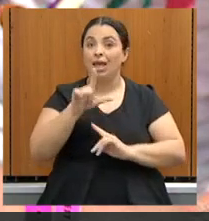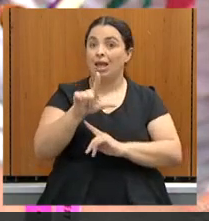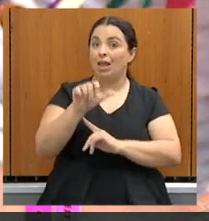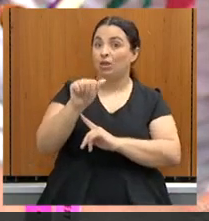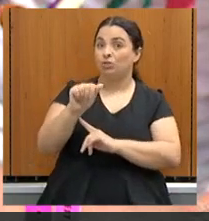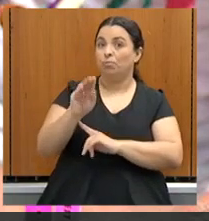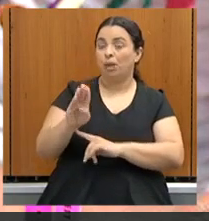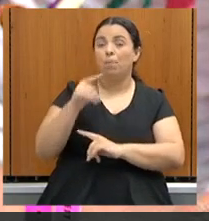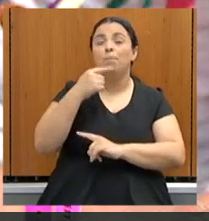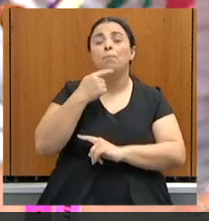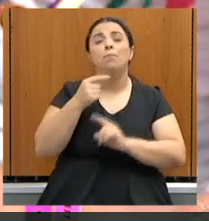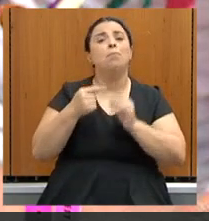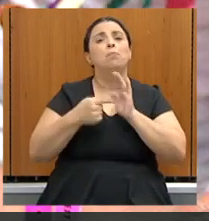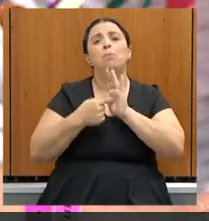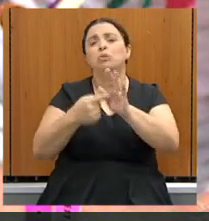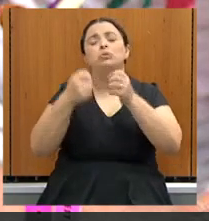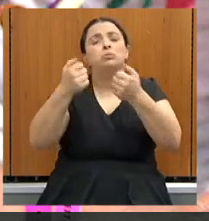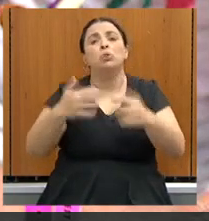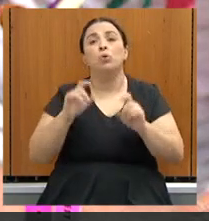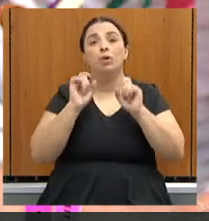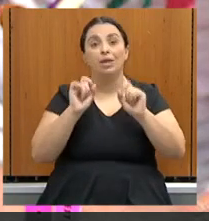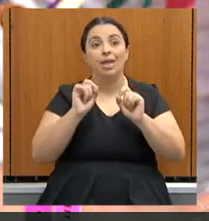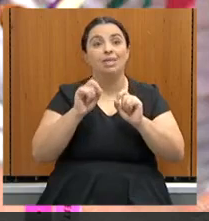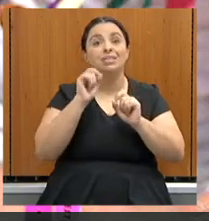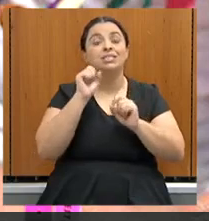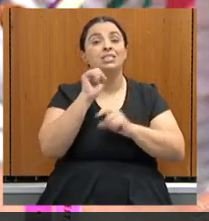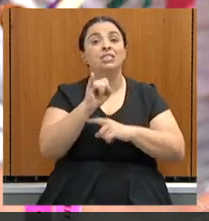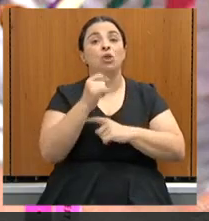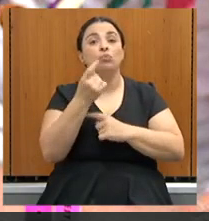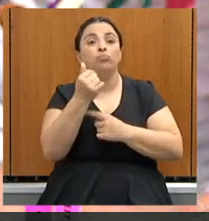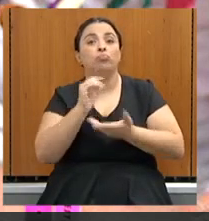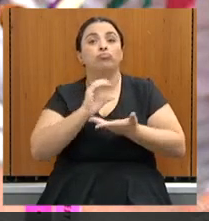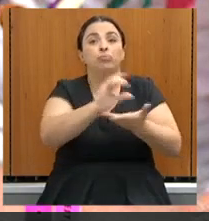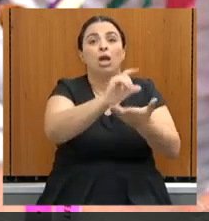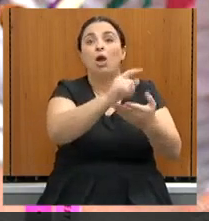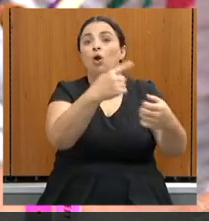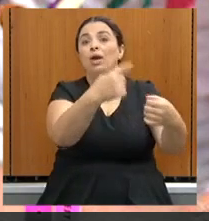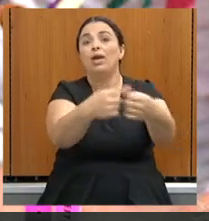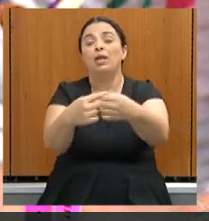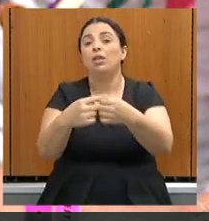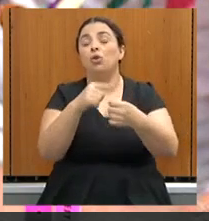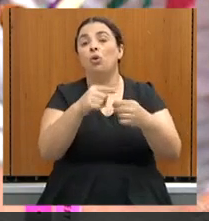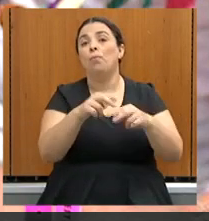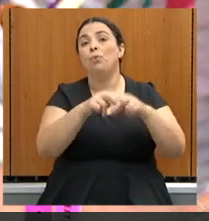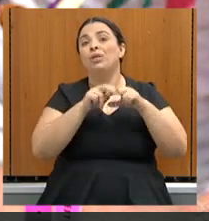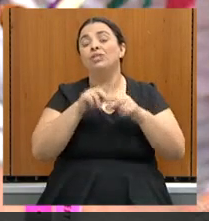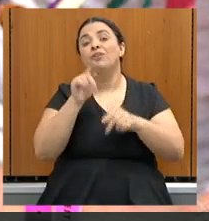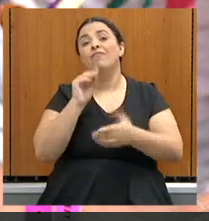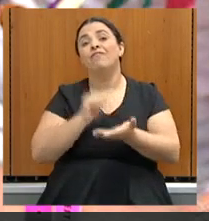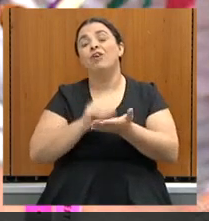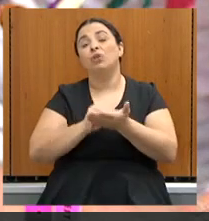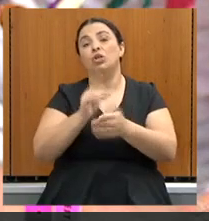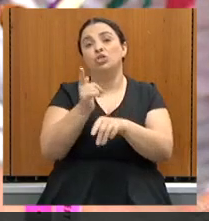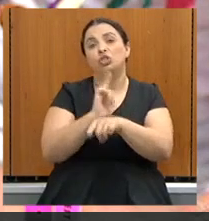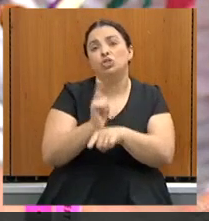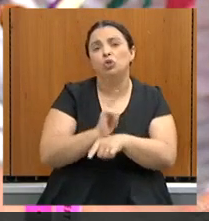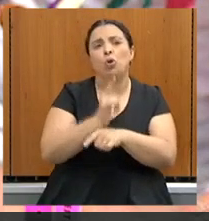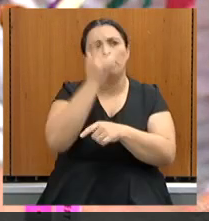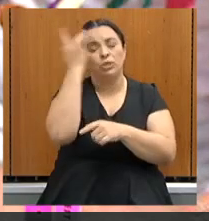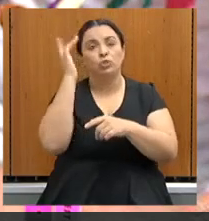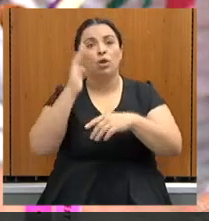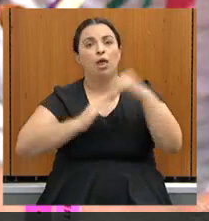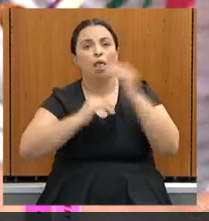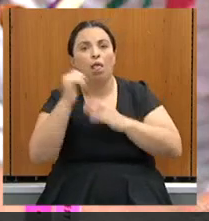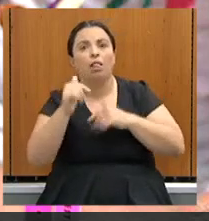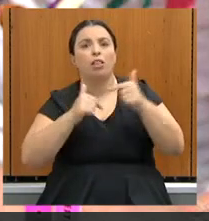tem de chegar o recurso ao interior é porque os gestores, as gestoras, os trabalhadores, agentes culturais não sabem